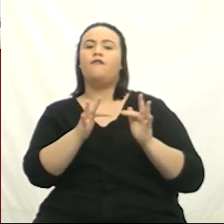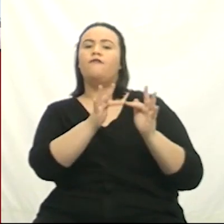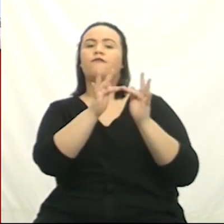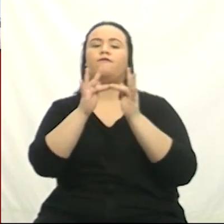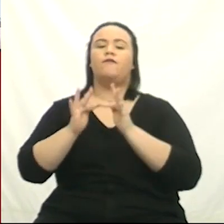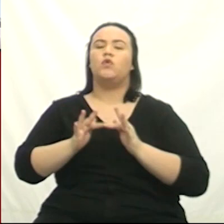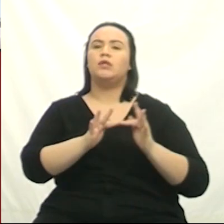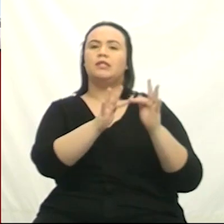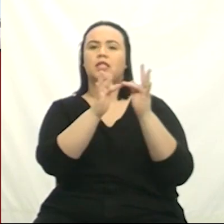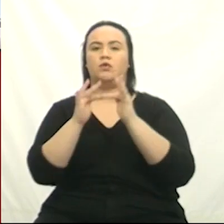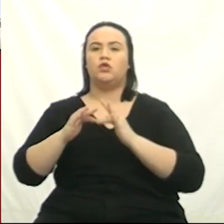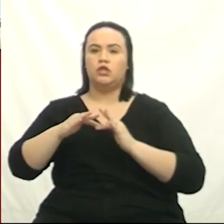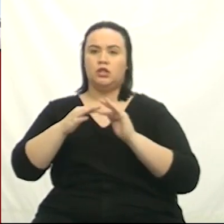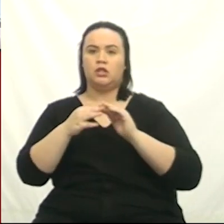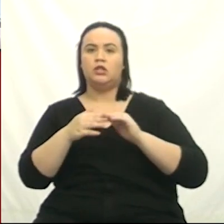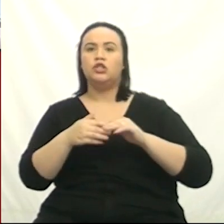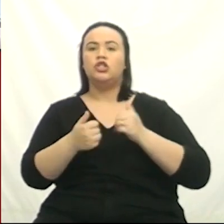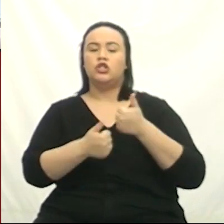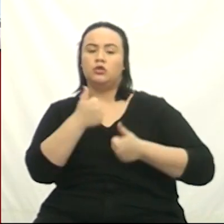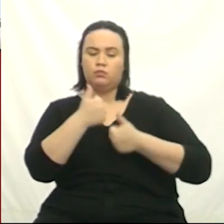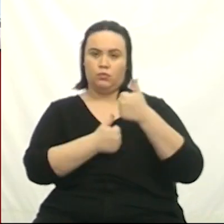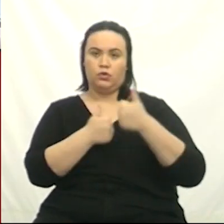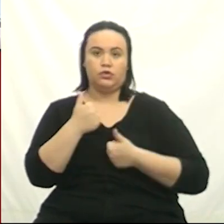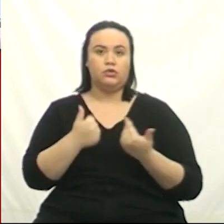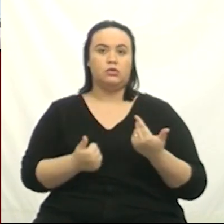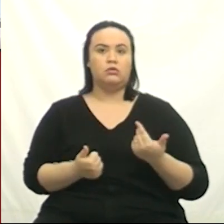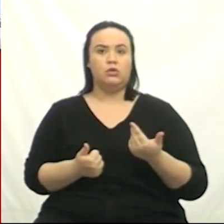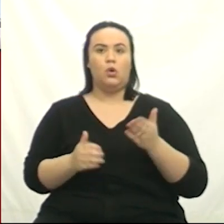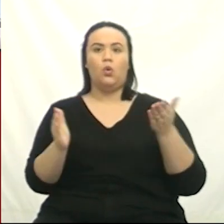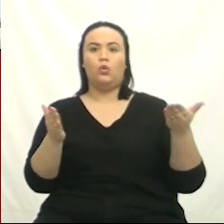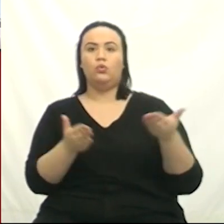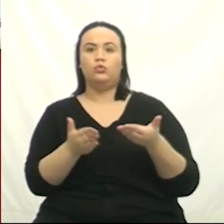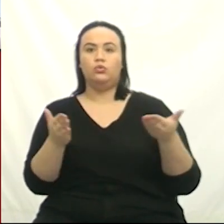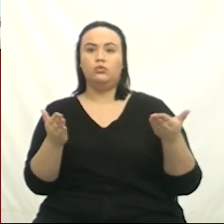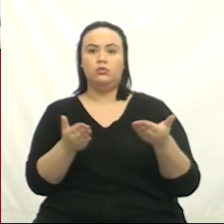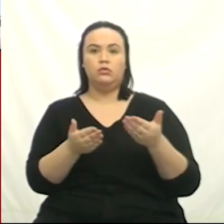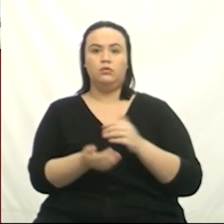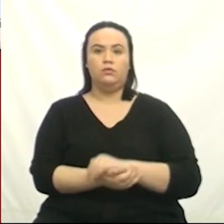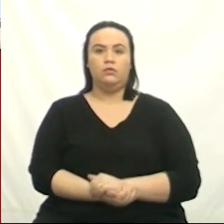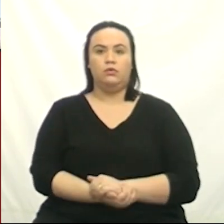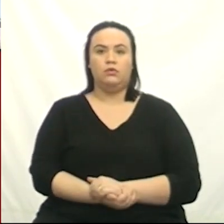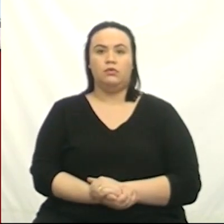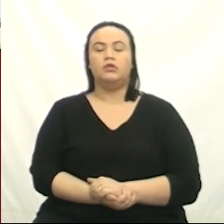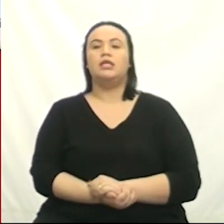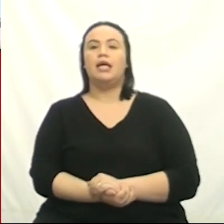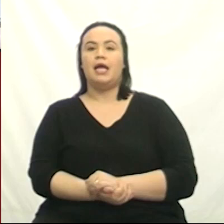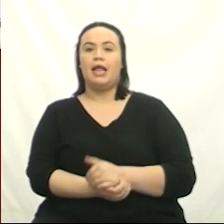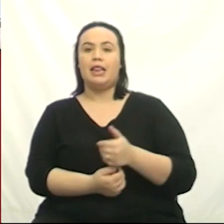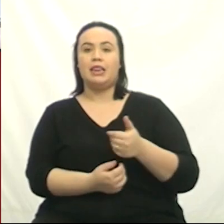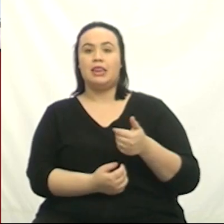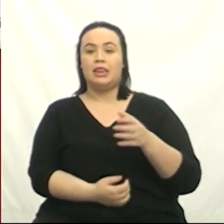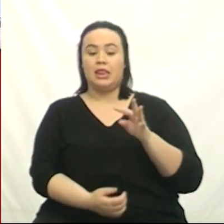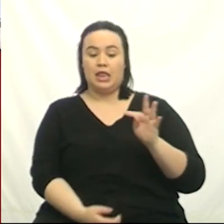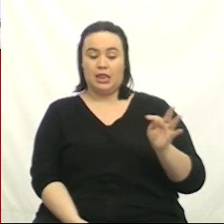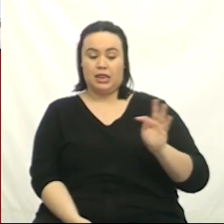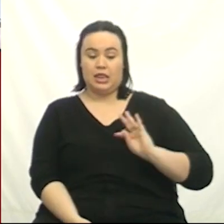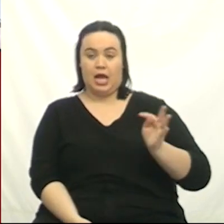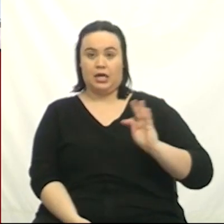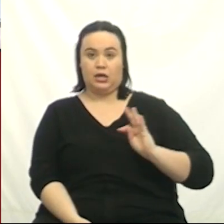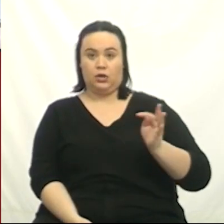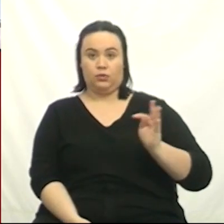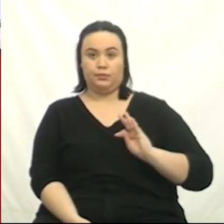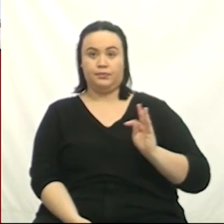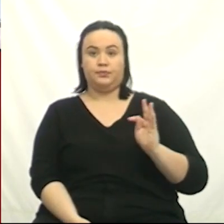pelo grande trabalho que ele fez em Criciúma, hoje ele é técnico da Seleção Brasileira de Boxe, o Didio Soares, um ciumense.